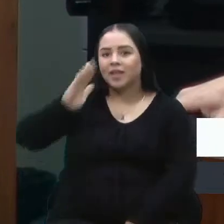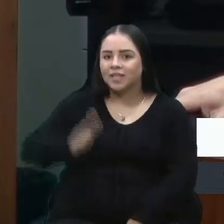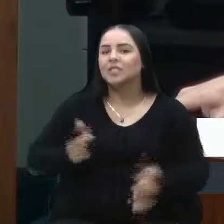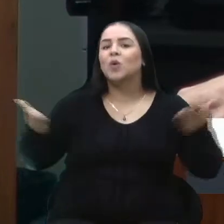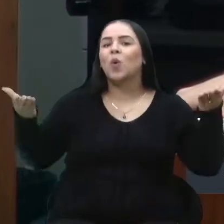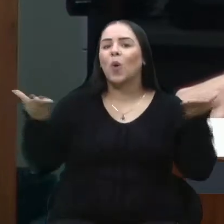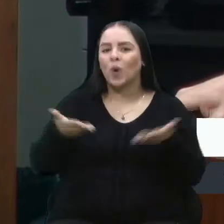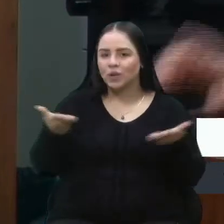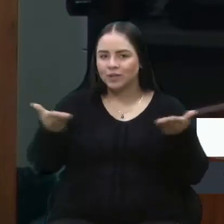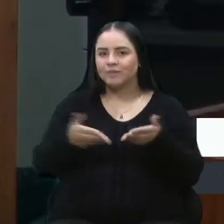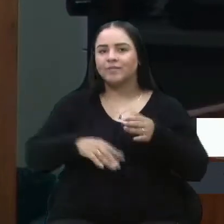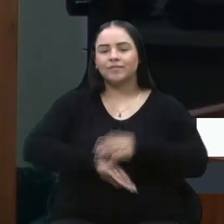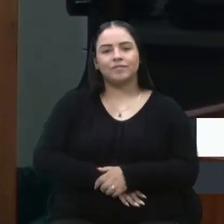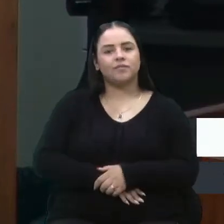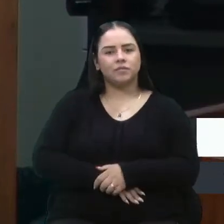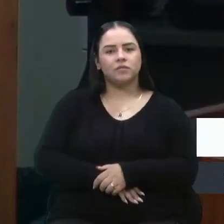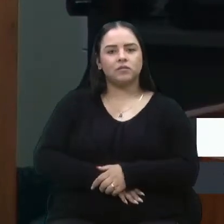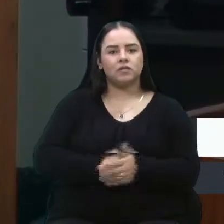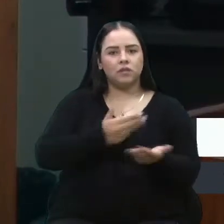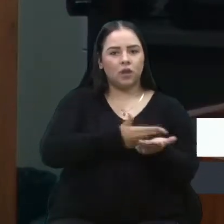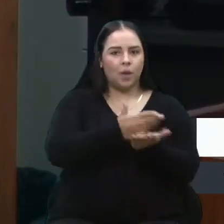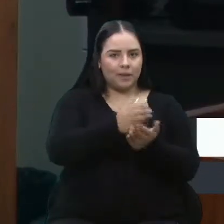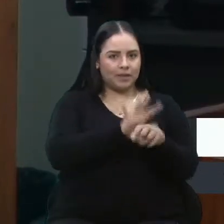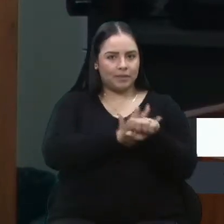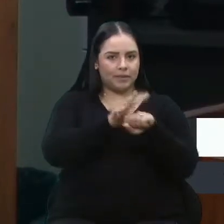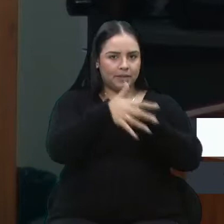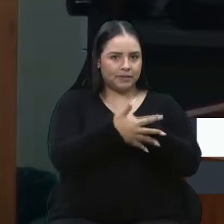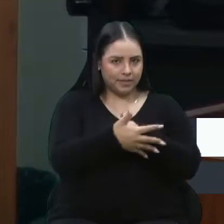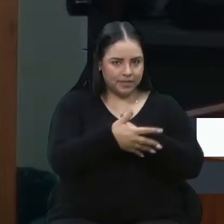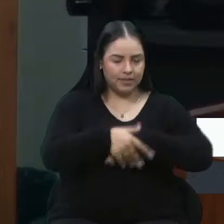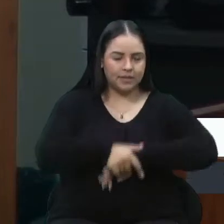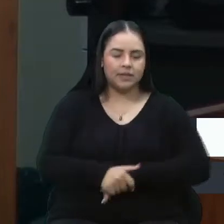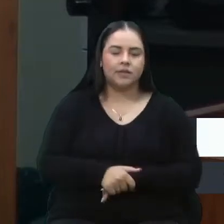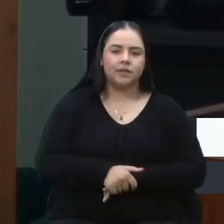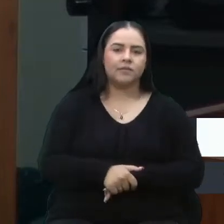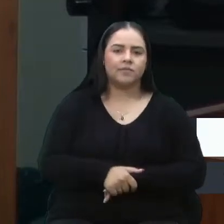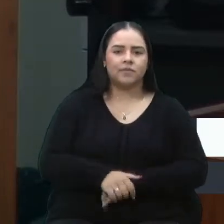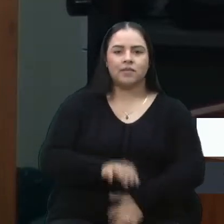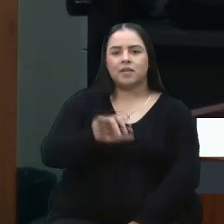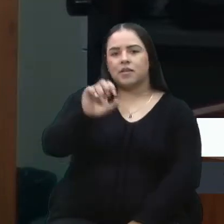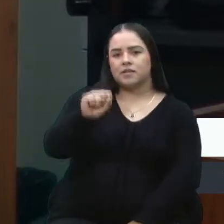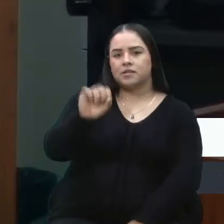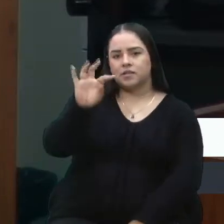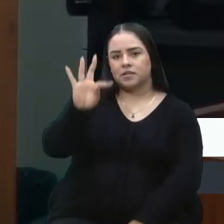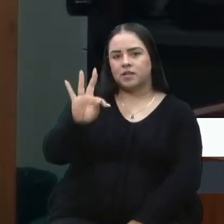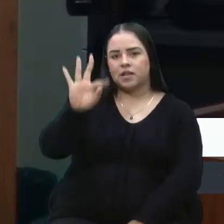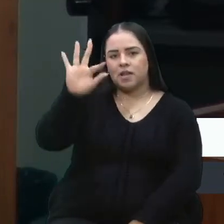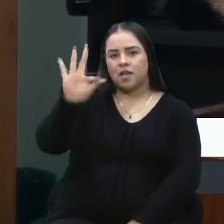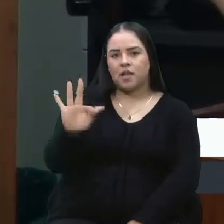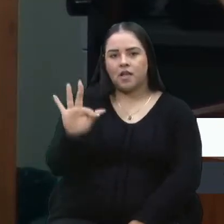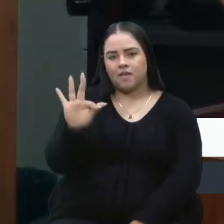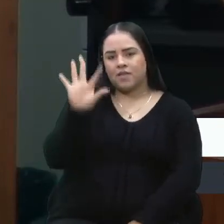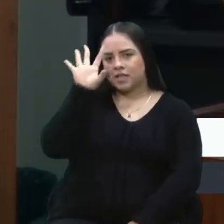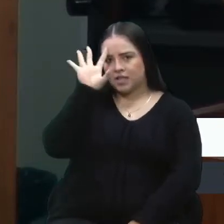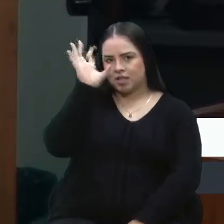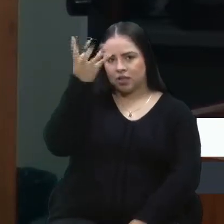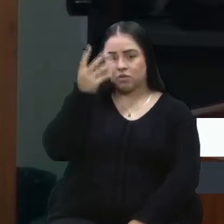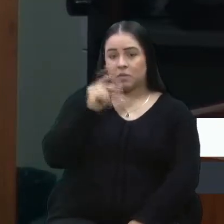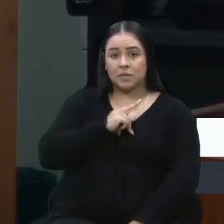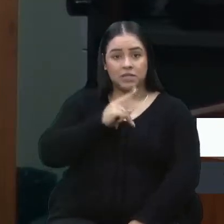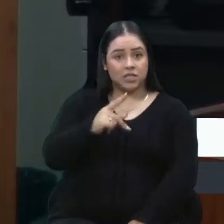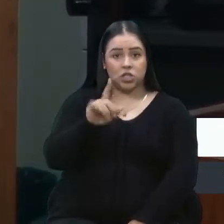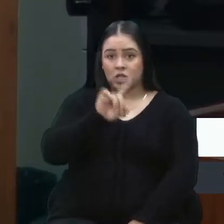hoje no começo da para anemia e o STF decidiu que o presidente não